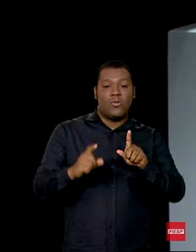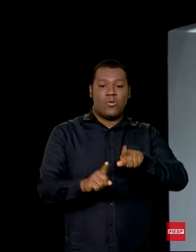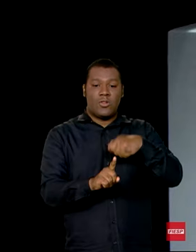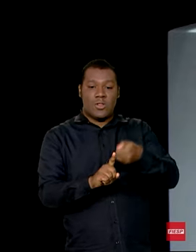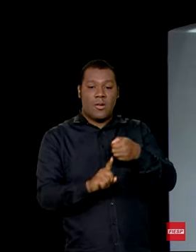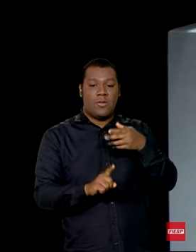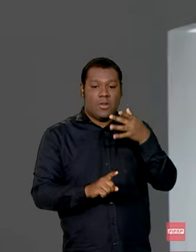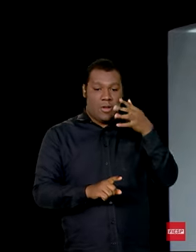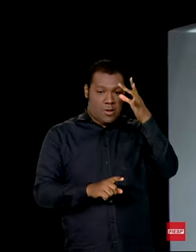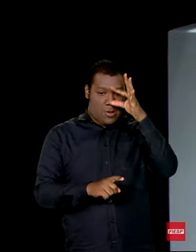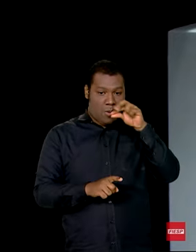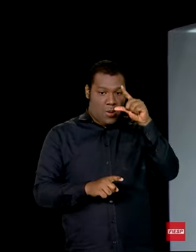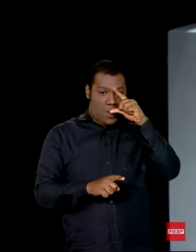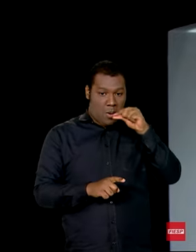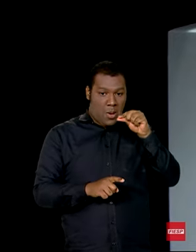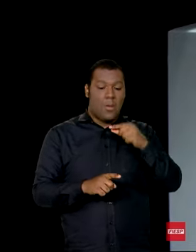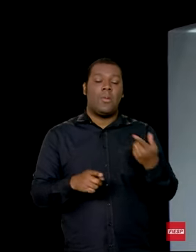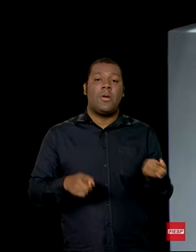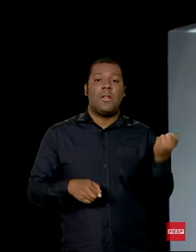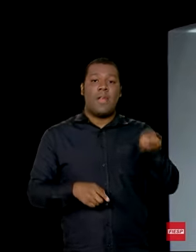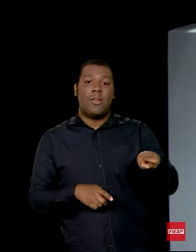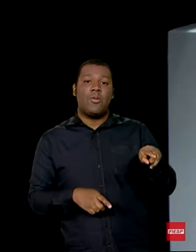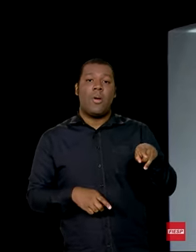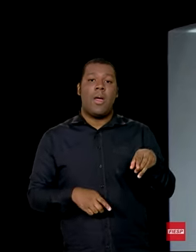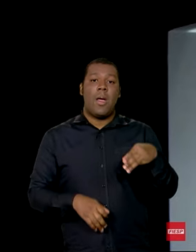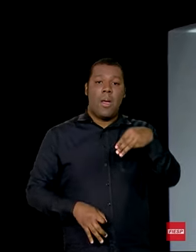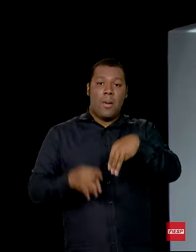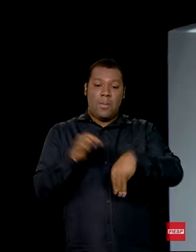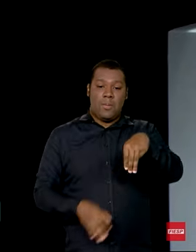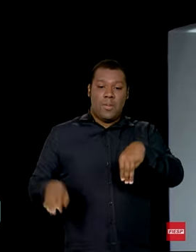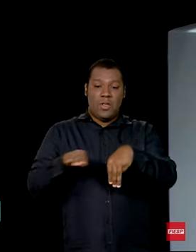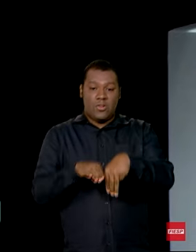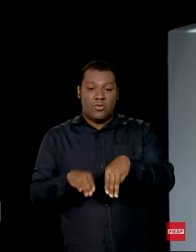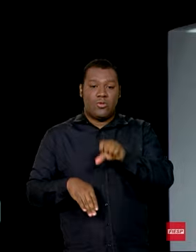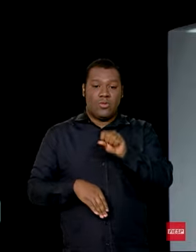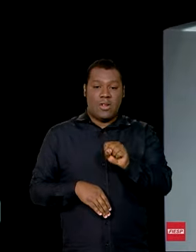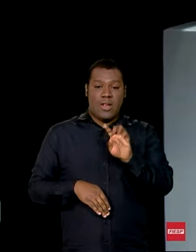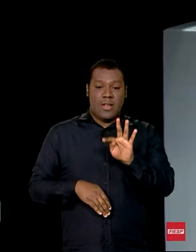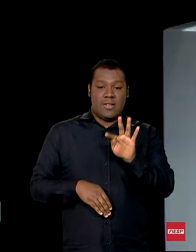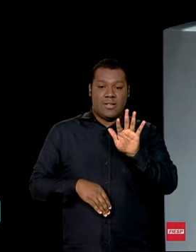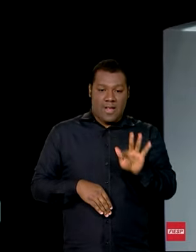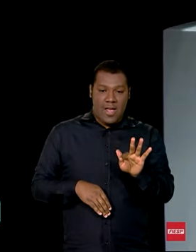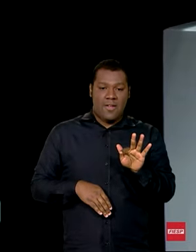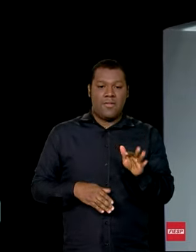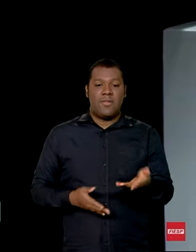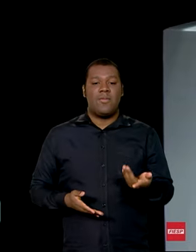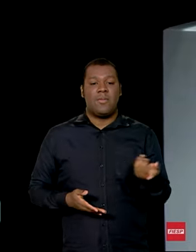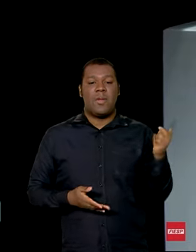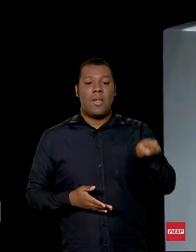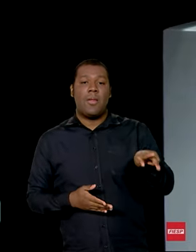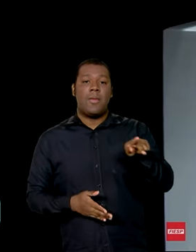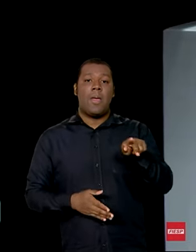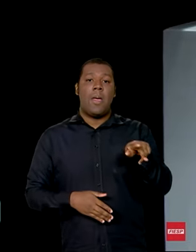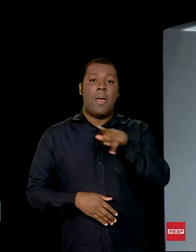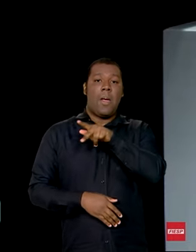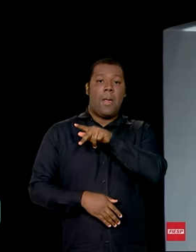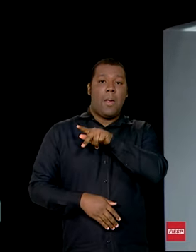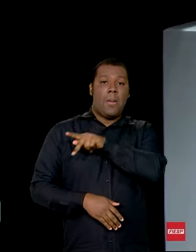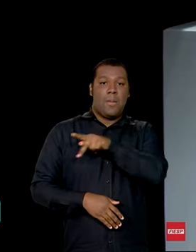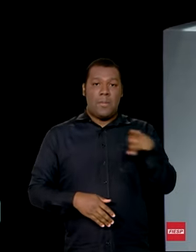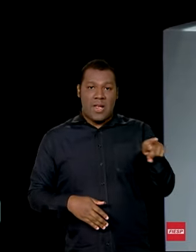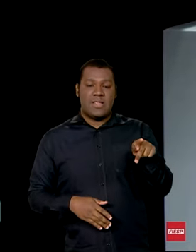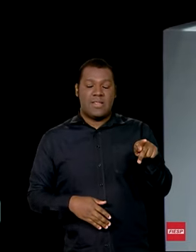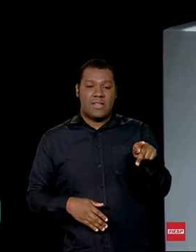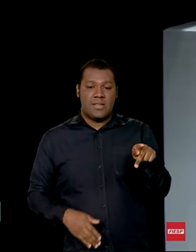Serviços, Geraldo Alckmin, do ministro do Supremo Tribunal Federal, Gilmar Mendes, e do presidente do Tribunal de Contas da